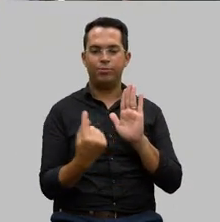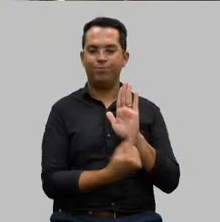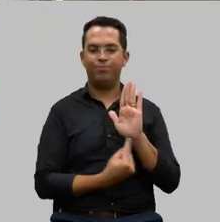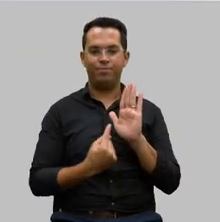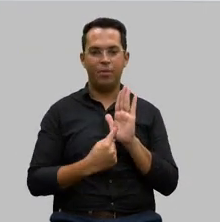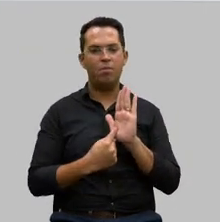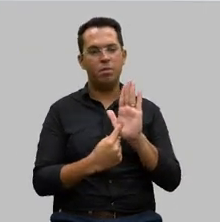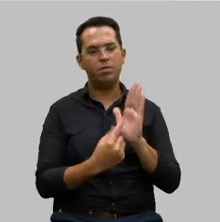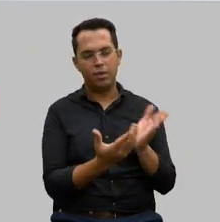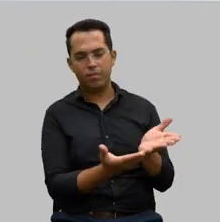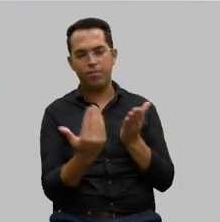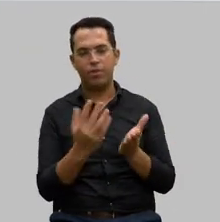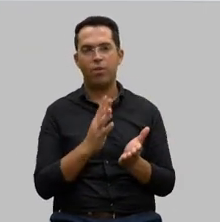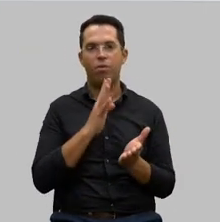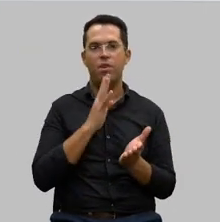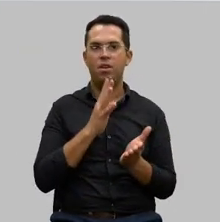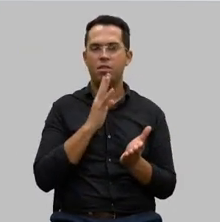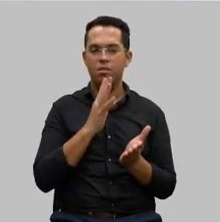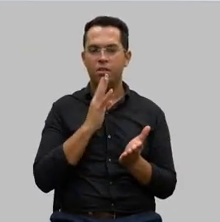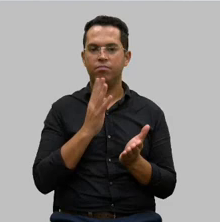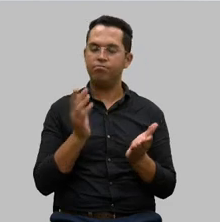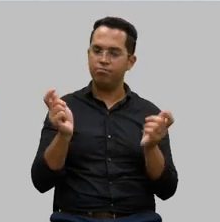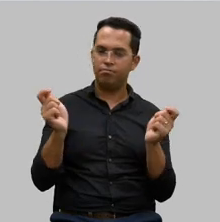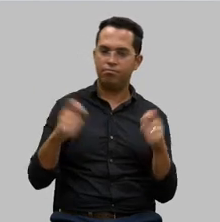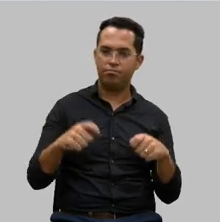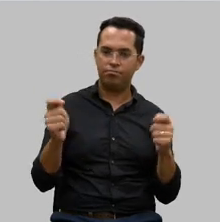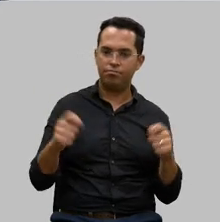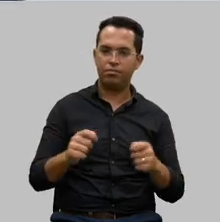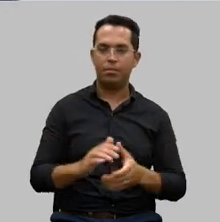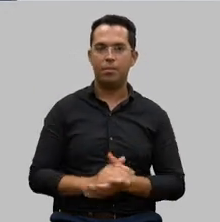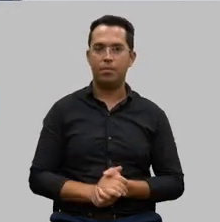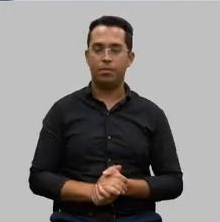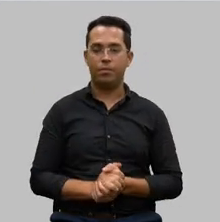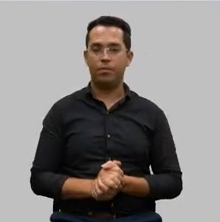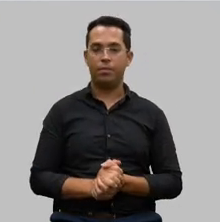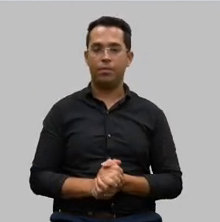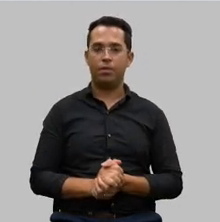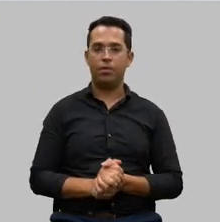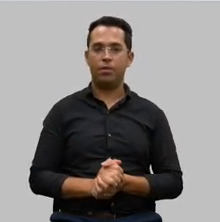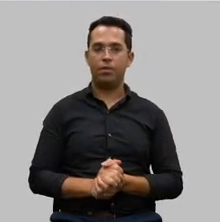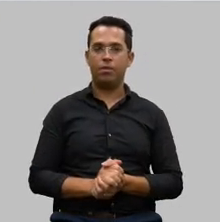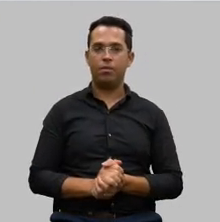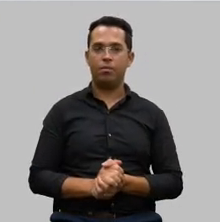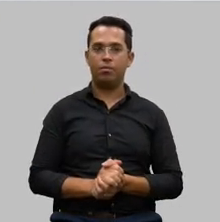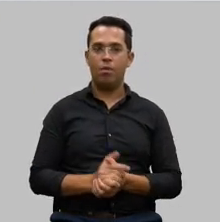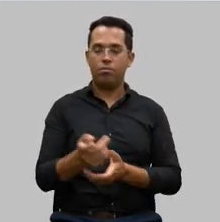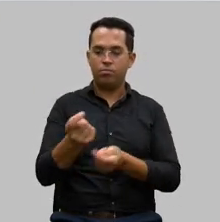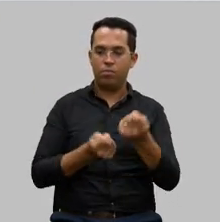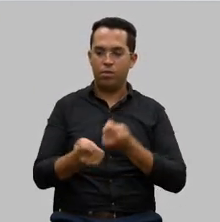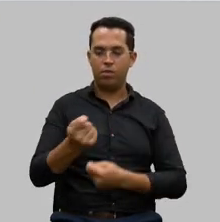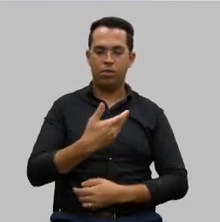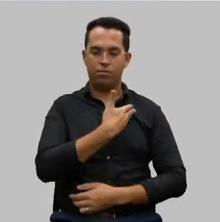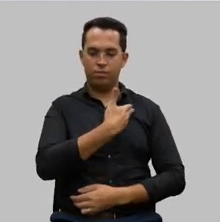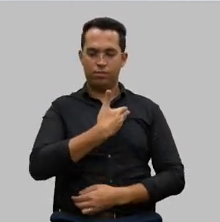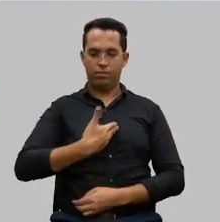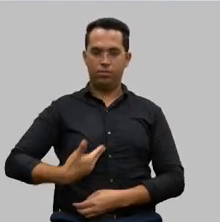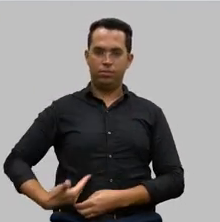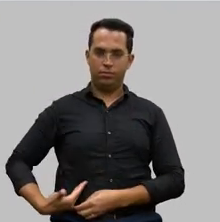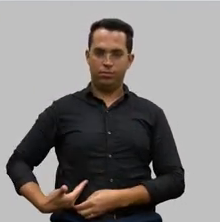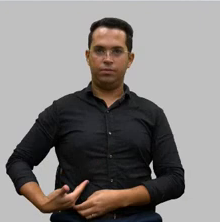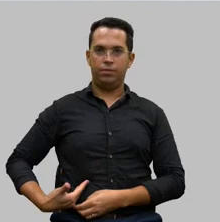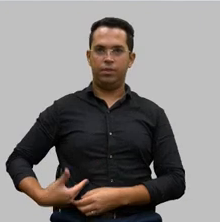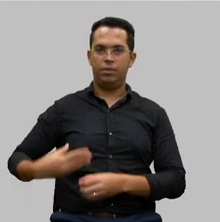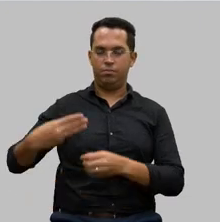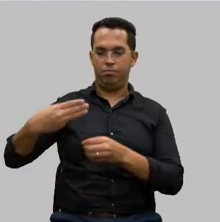a o o programa de governo do consel Municipal aon que tem que eu quero passar para ela como já